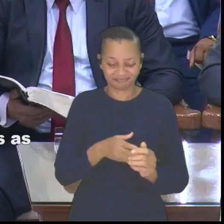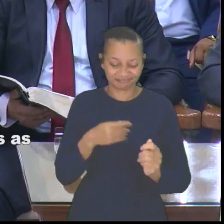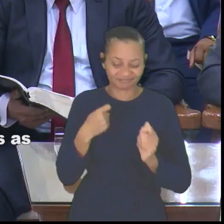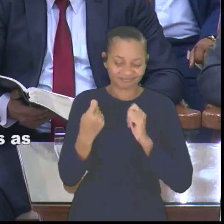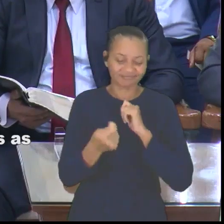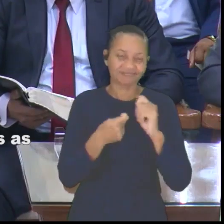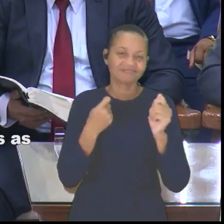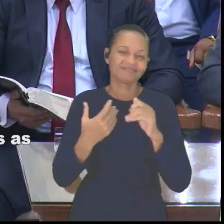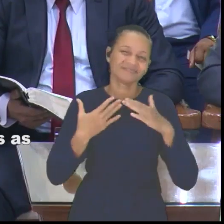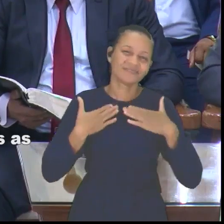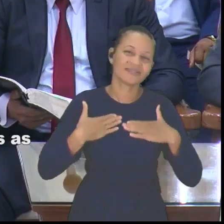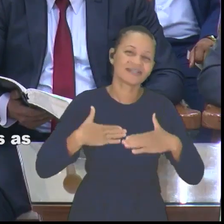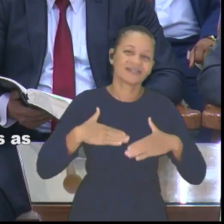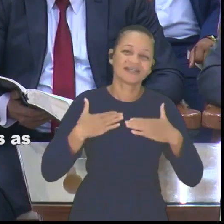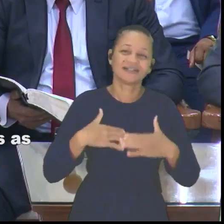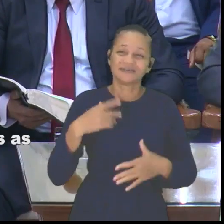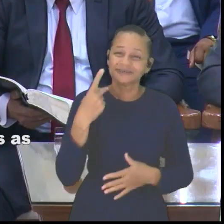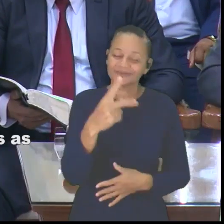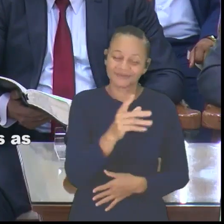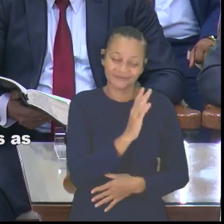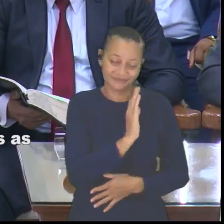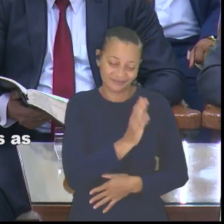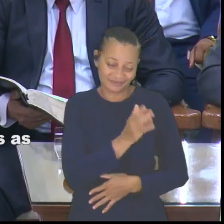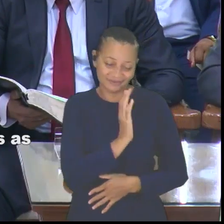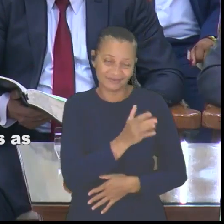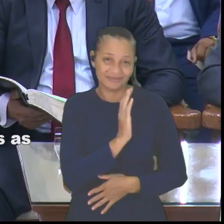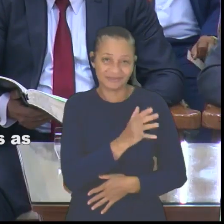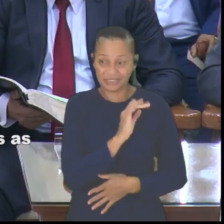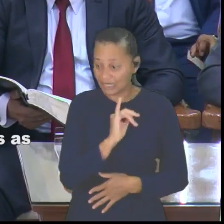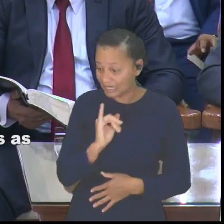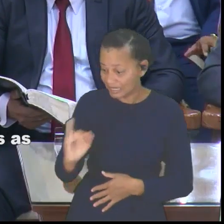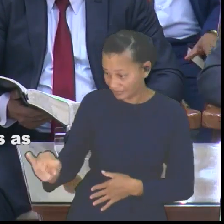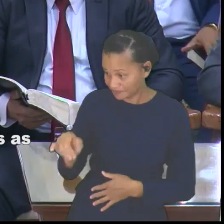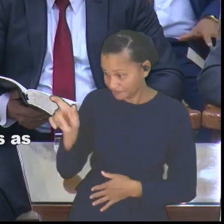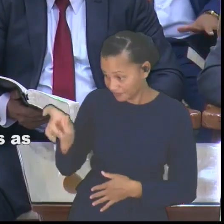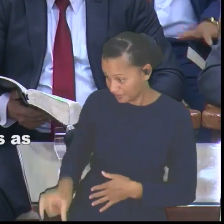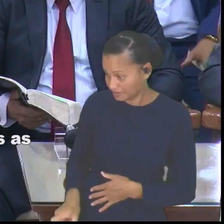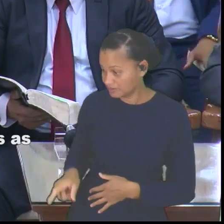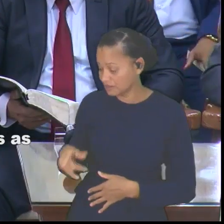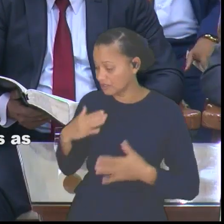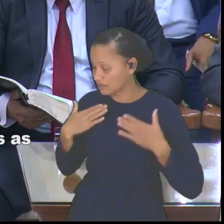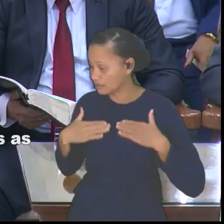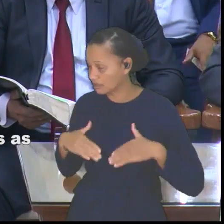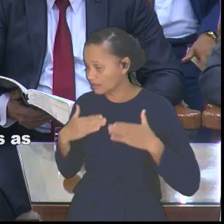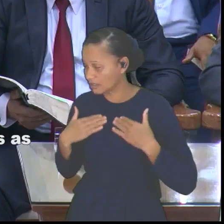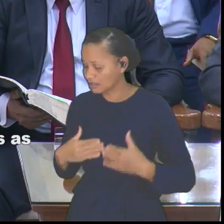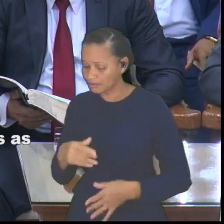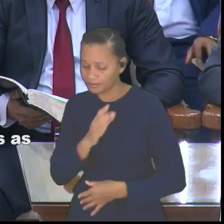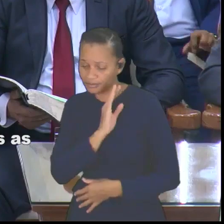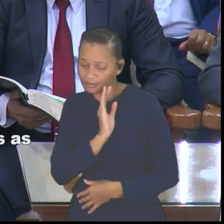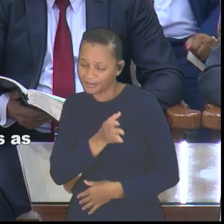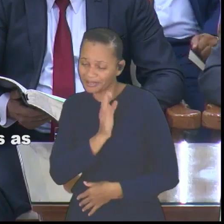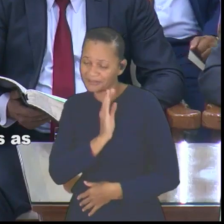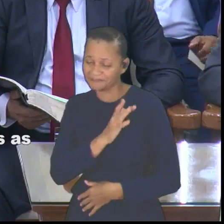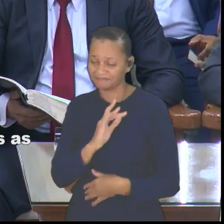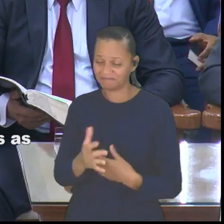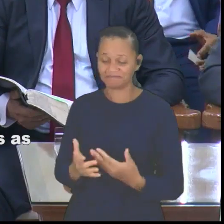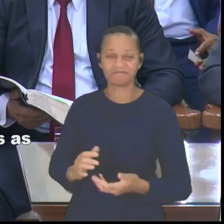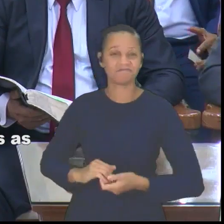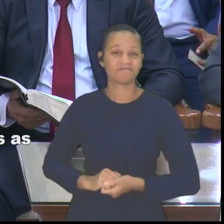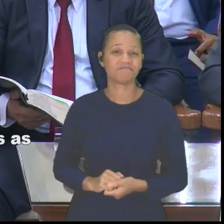Aleluia, acalme o seu coração. Diga esse vaso aí que está do seu lado, diga ele, acalme o coração, meu irmão. Diga ele, acalme.